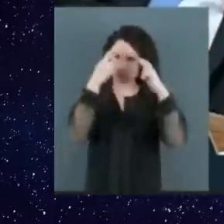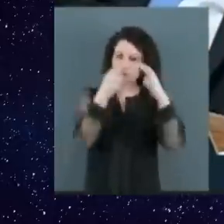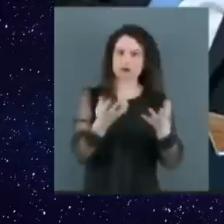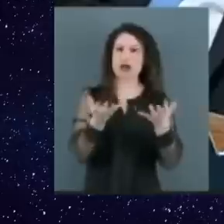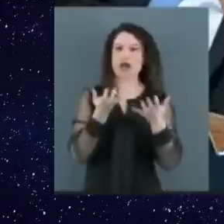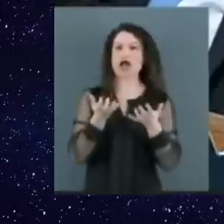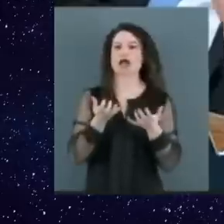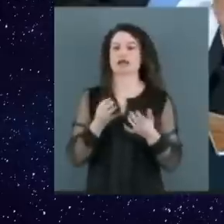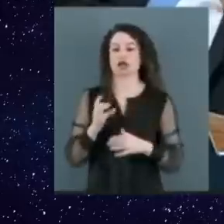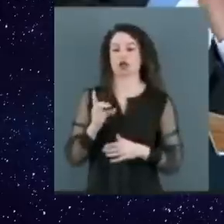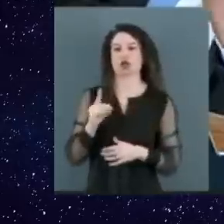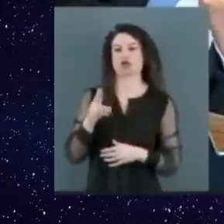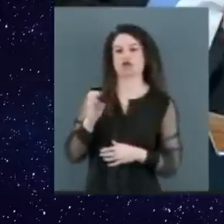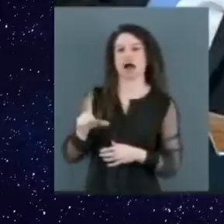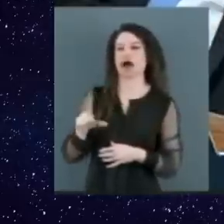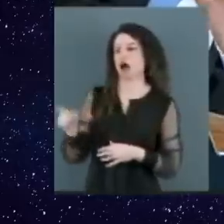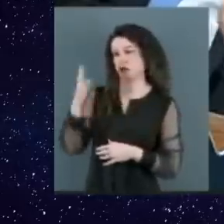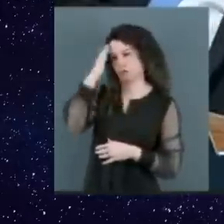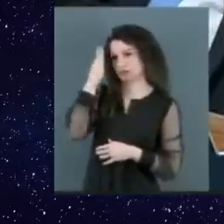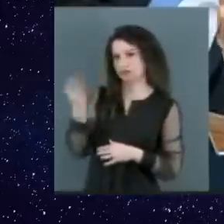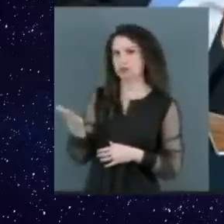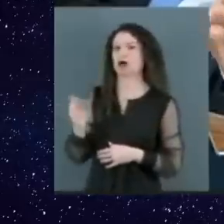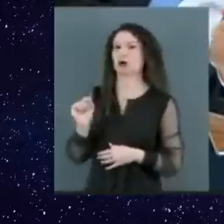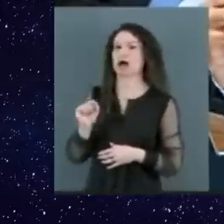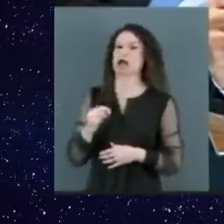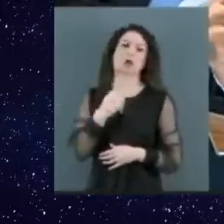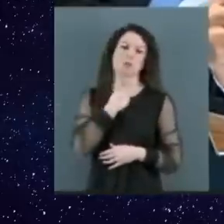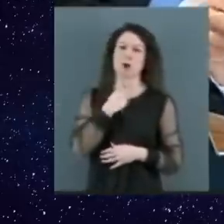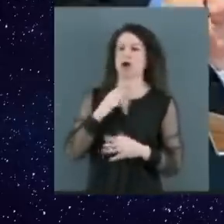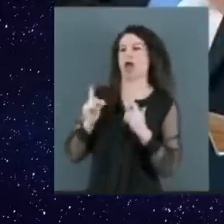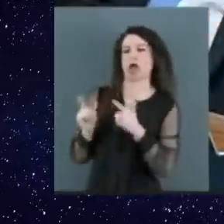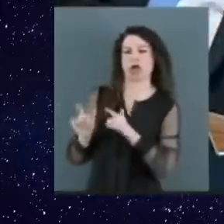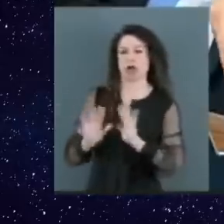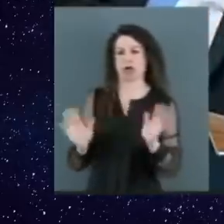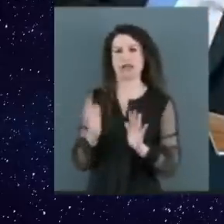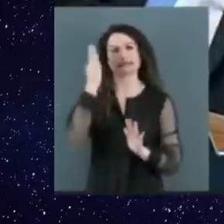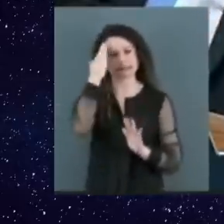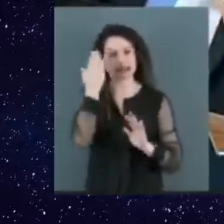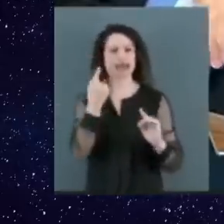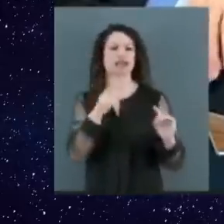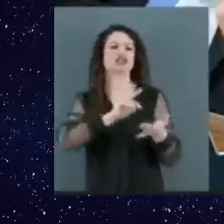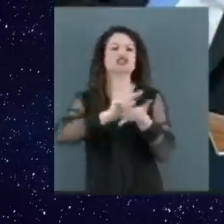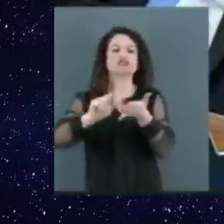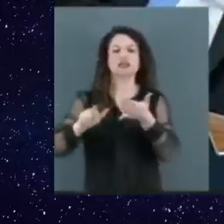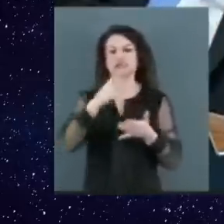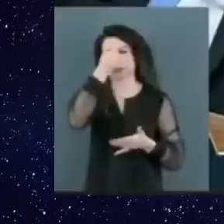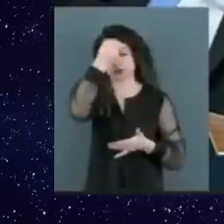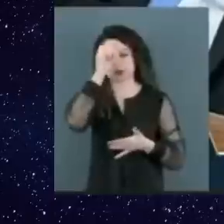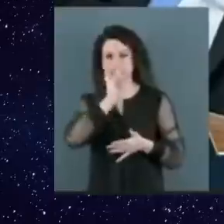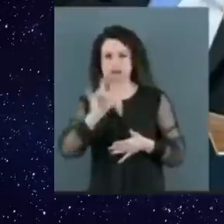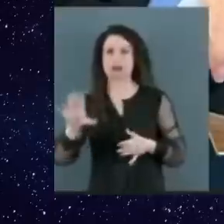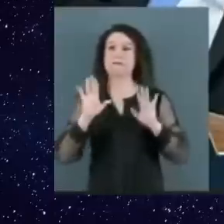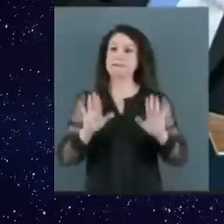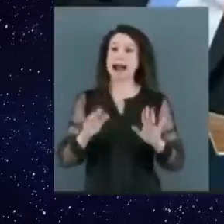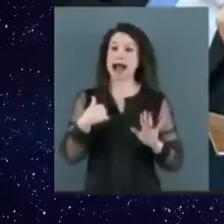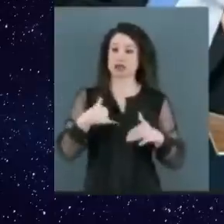senador Duval, porque eu acho que não pode ser tratado com deboche. Sei que tem divergências, mas eu estive nessa casa aqui quando ministro da Justiça e